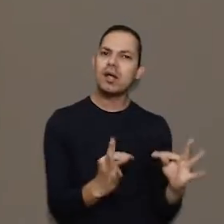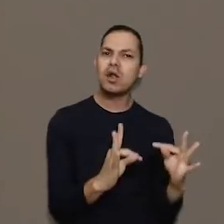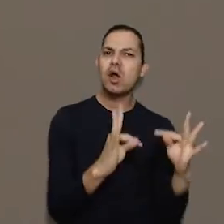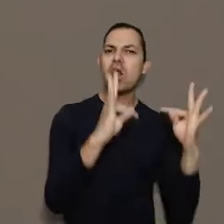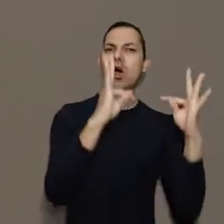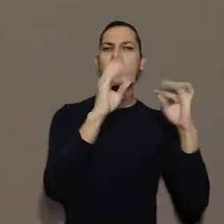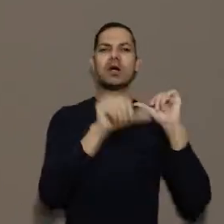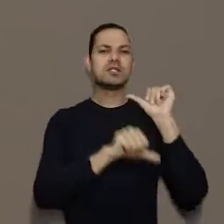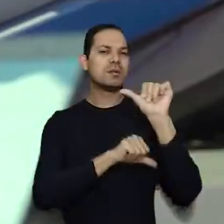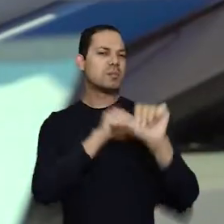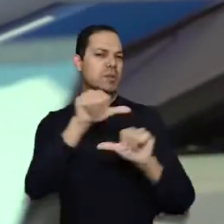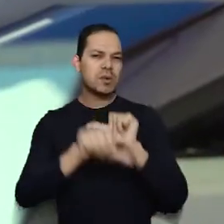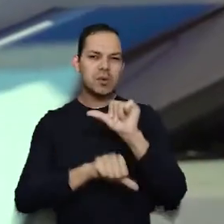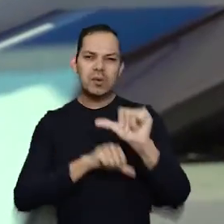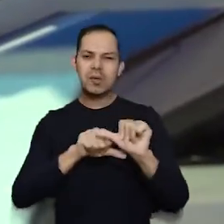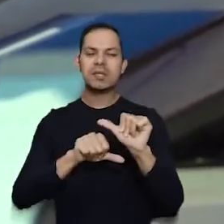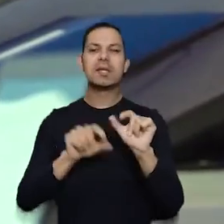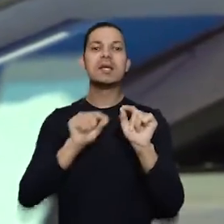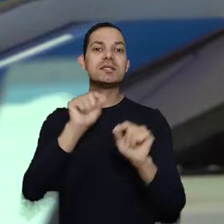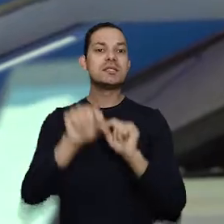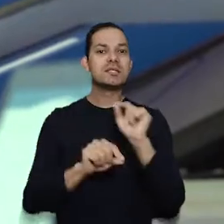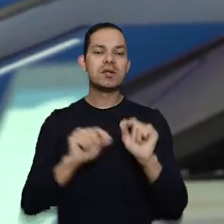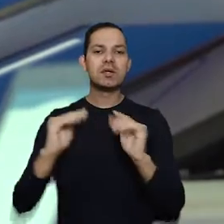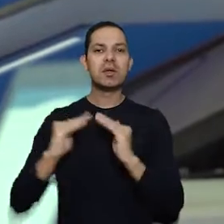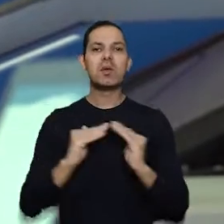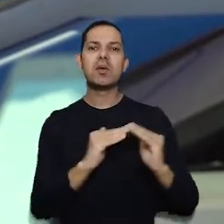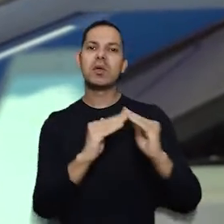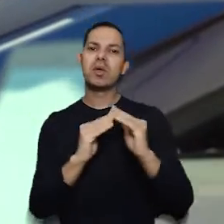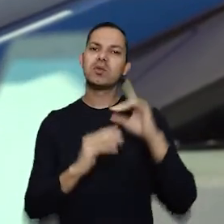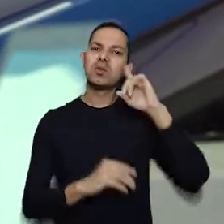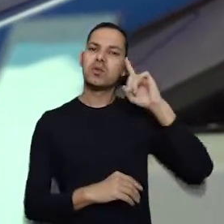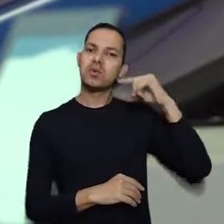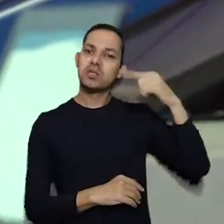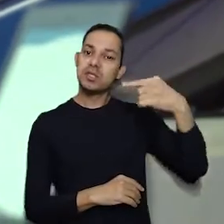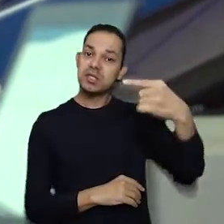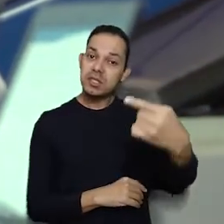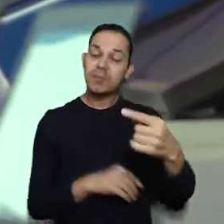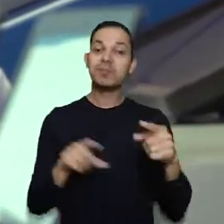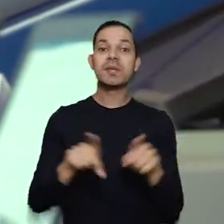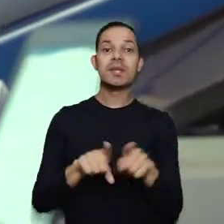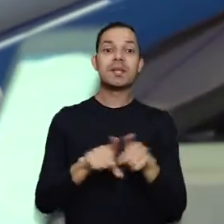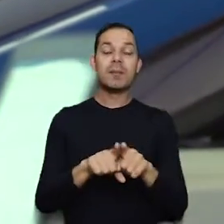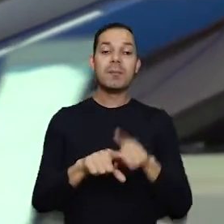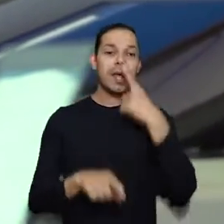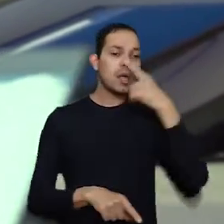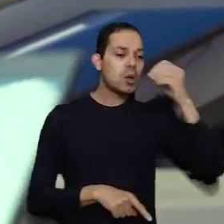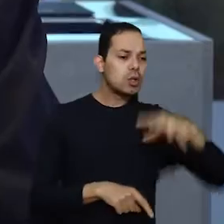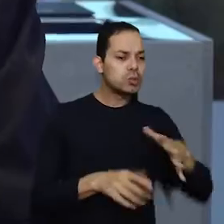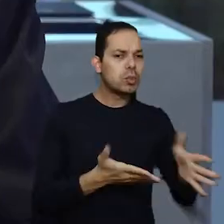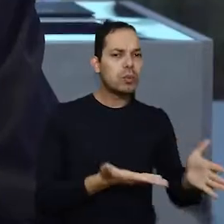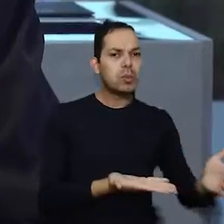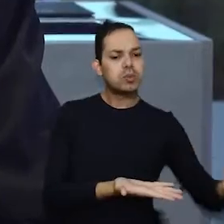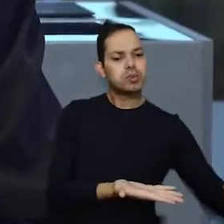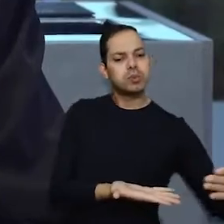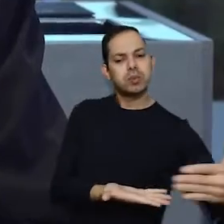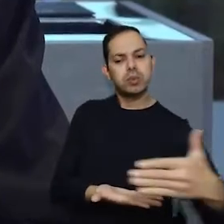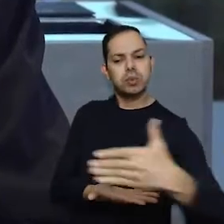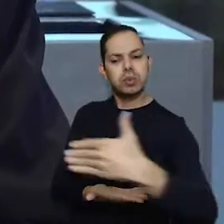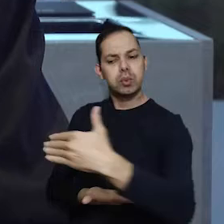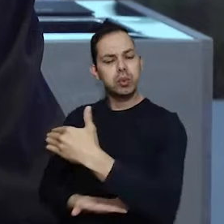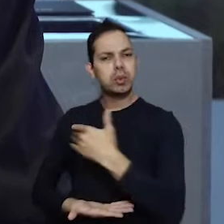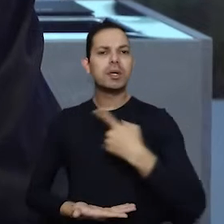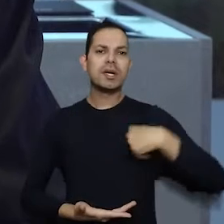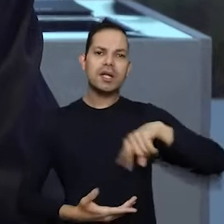rota tecnológica, de mudança no tratamento domiciliário do dia a dia e a coleta seletiva